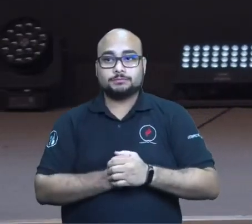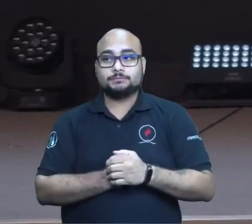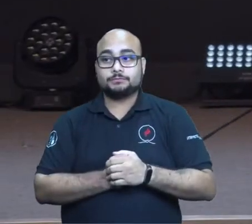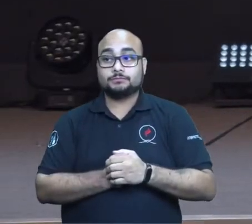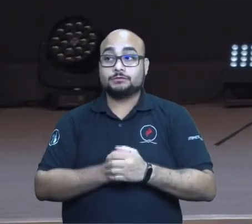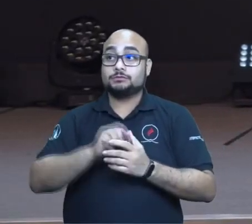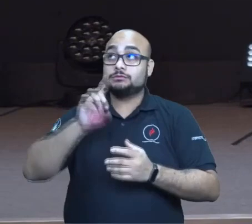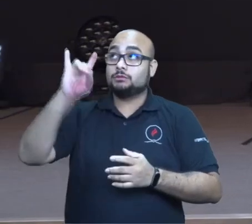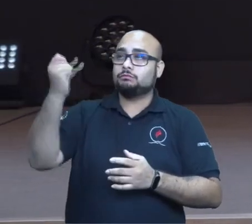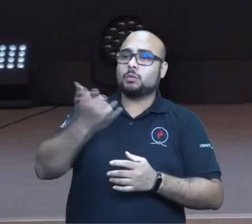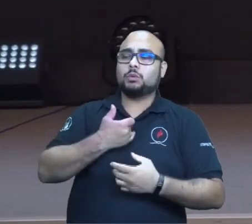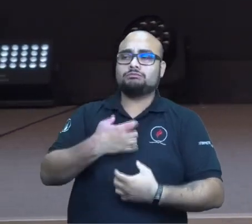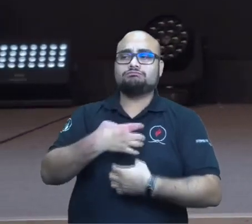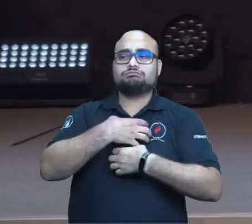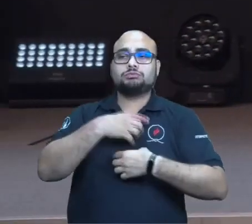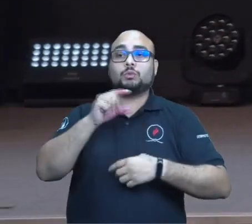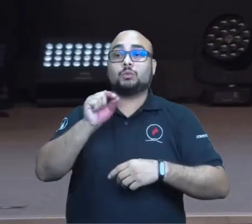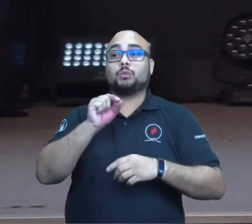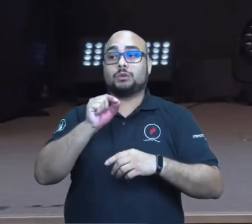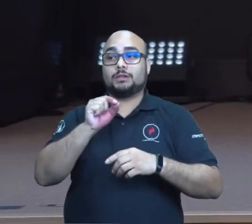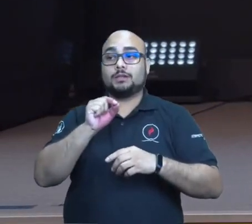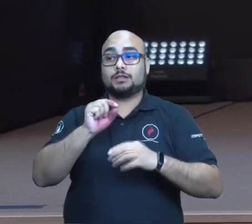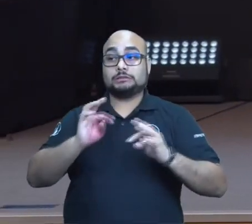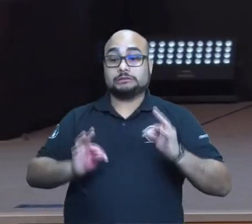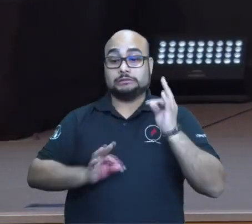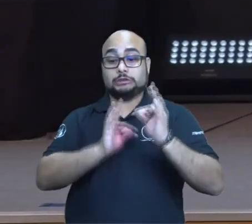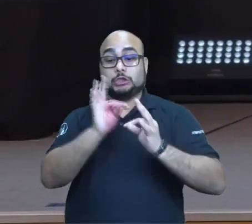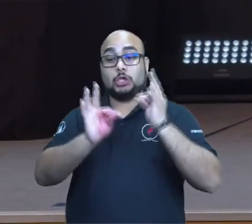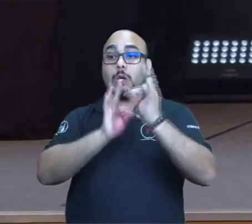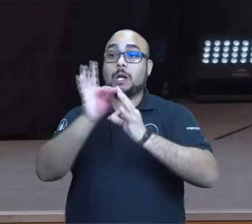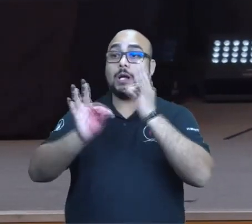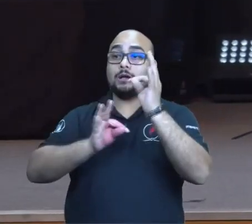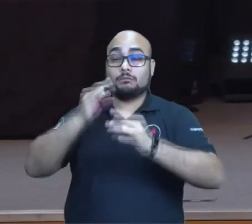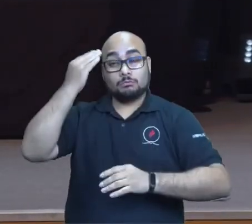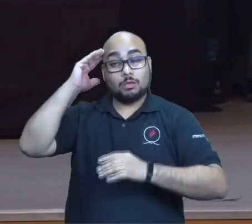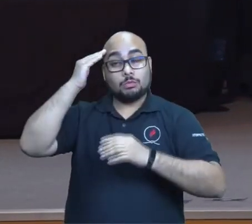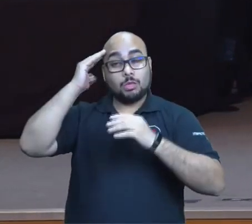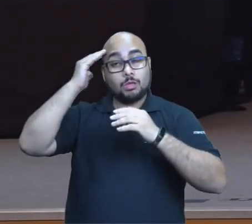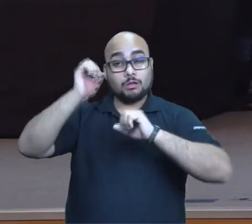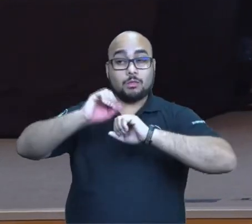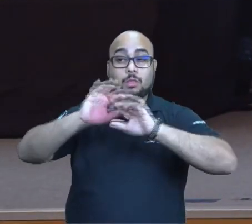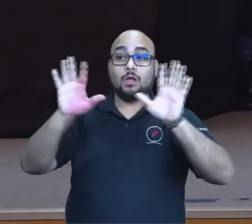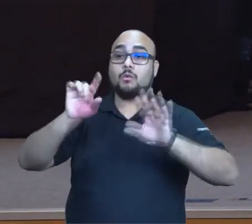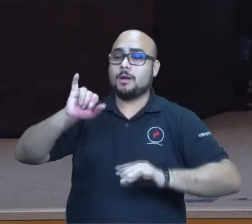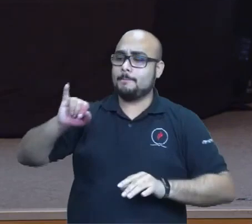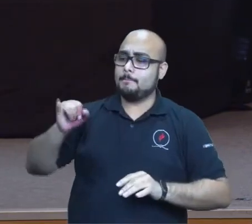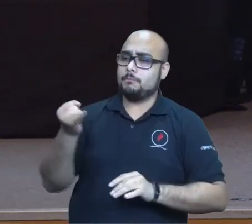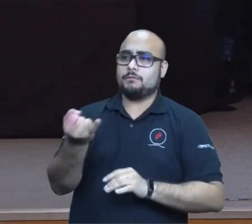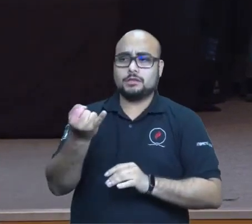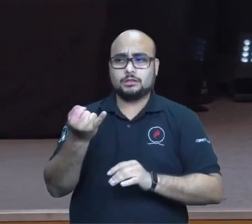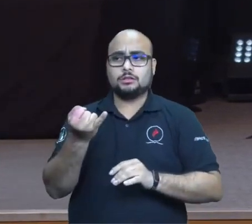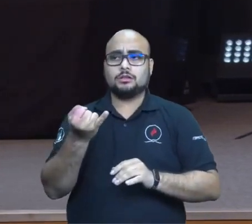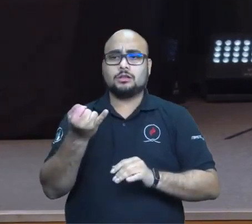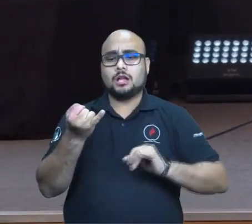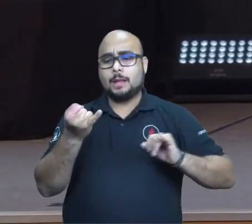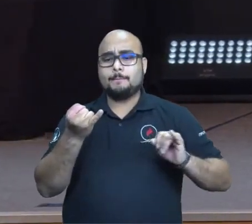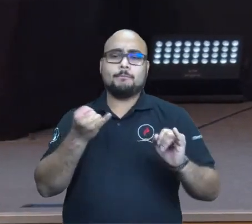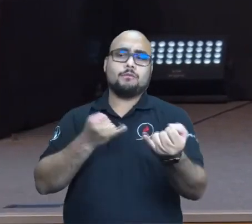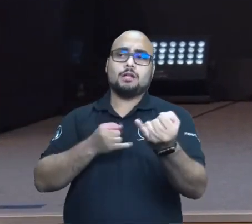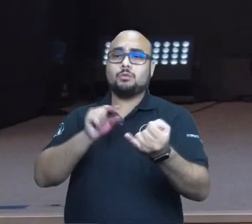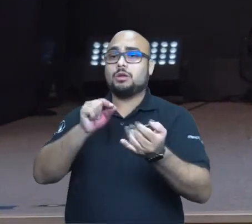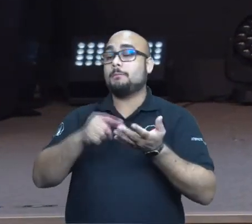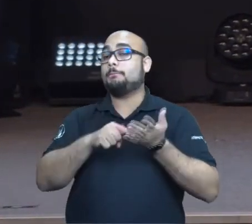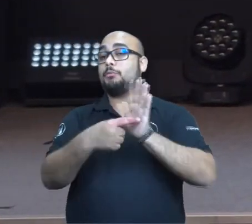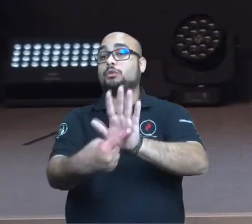gente e quando a gente entende isso as oportunidades que vão surgindo e o senhor vai sinalizando a gente vai